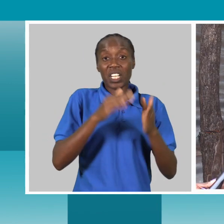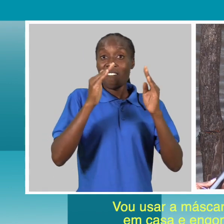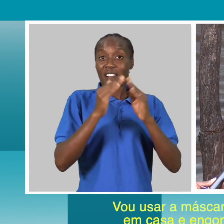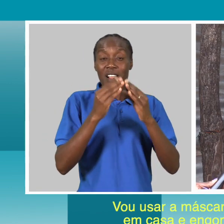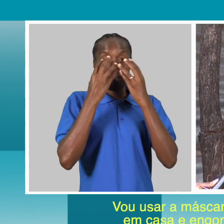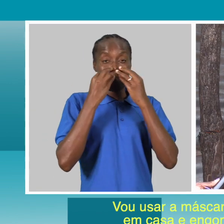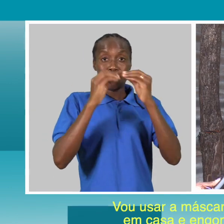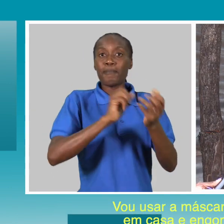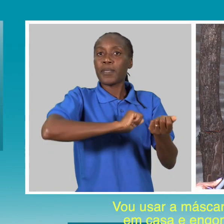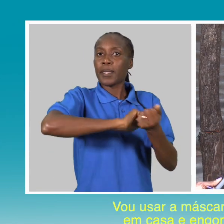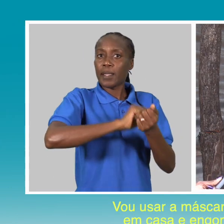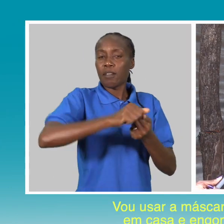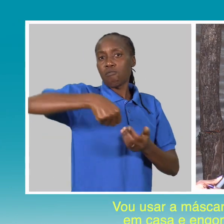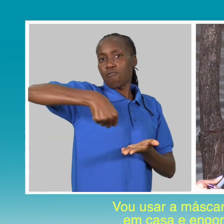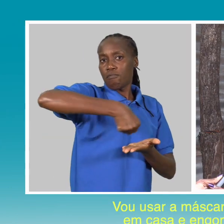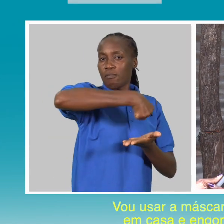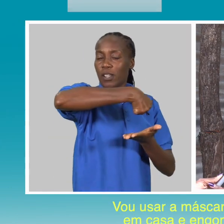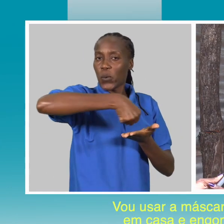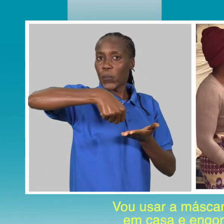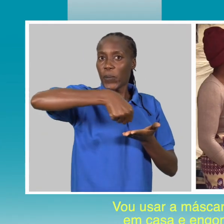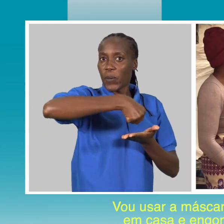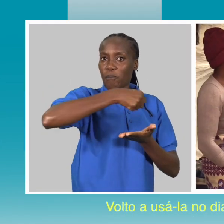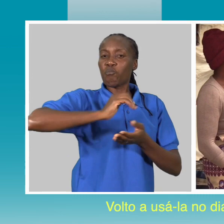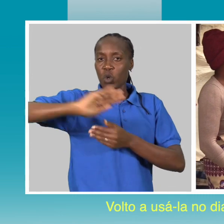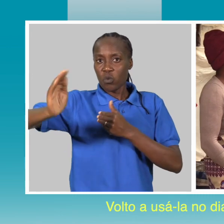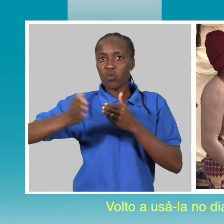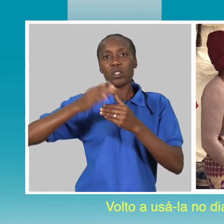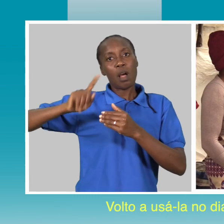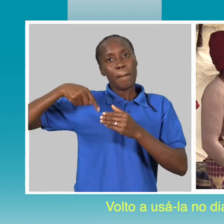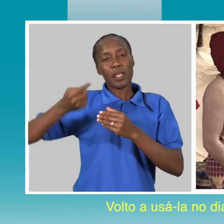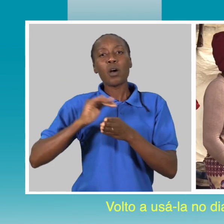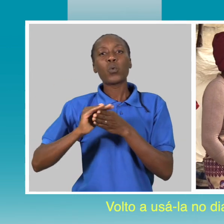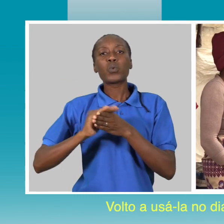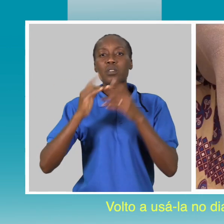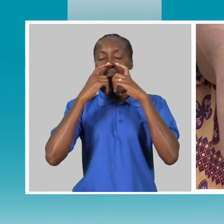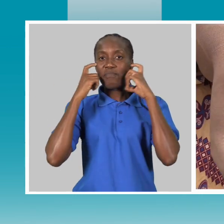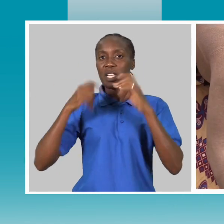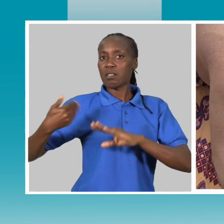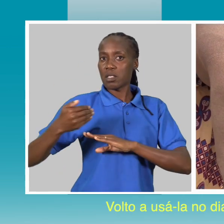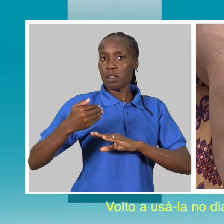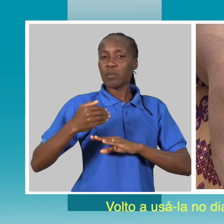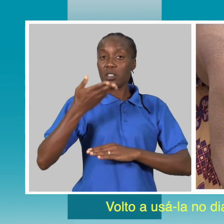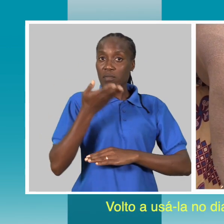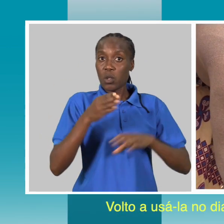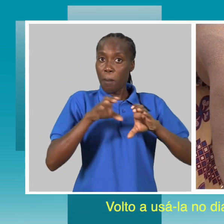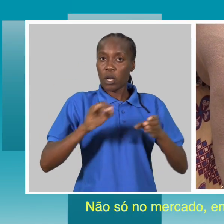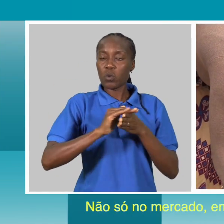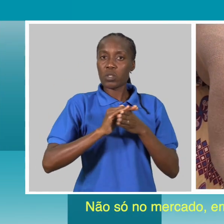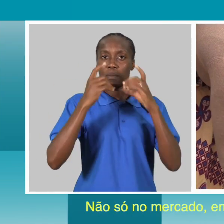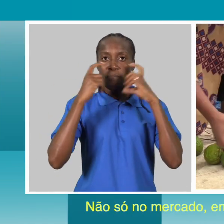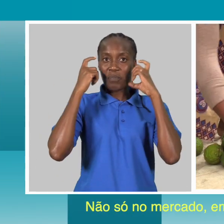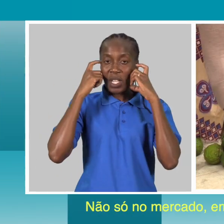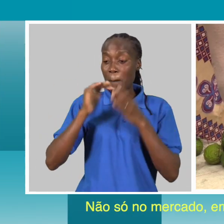em casa, tirando a máscara, lavar, engomar, super engomar, voltar a usar o dia seguinte. Sempre que eu estiver no mercado, usar a máscara.